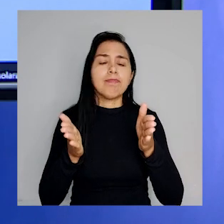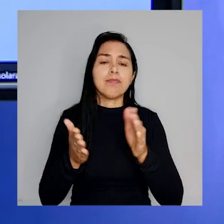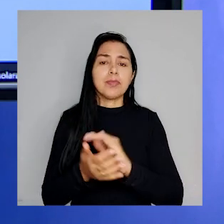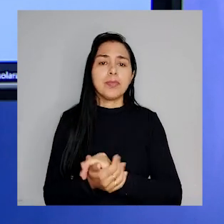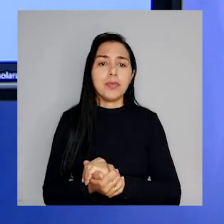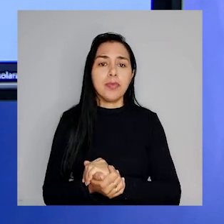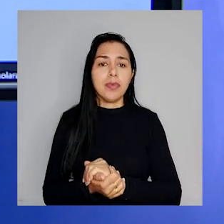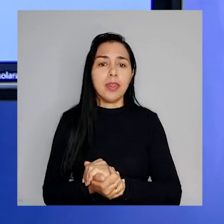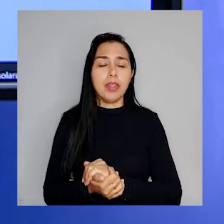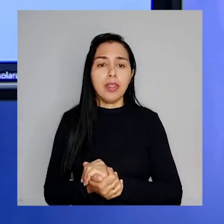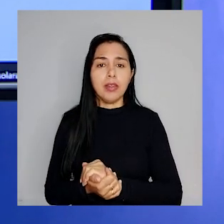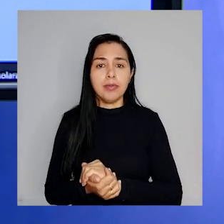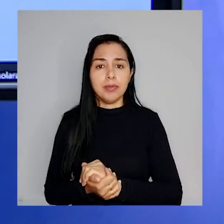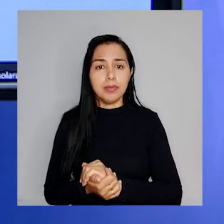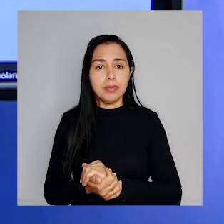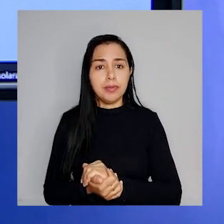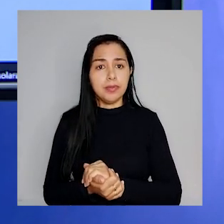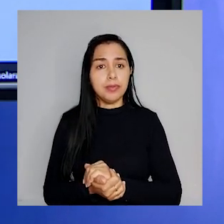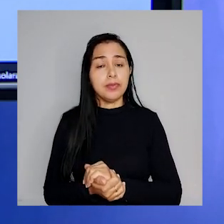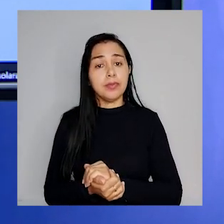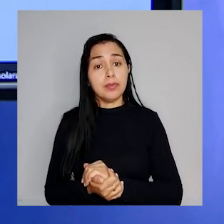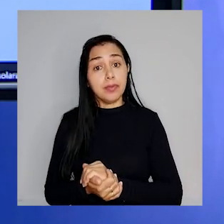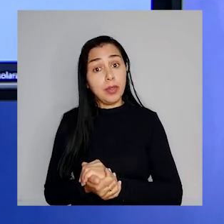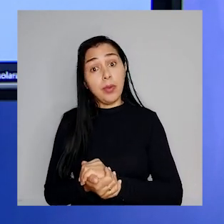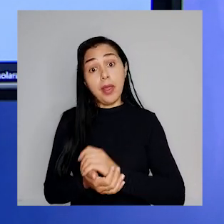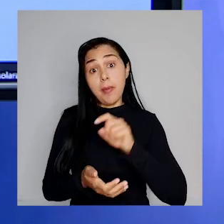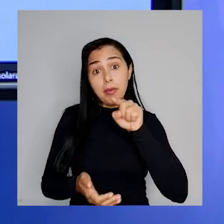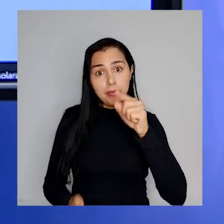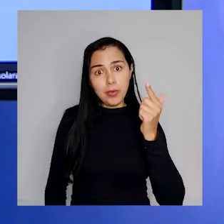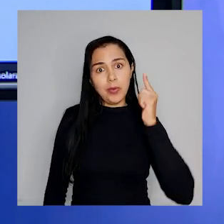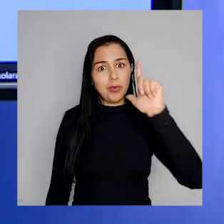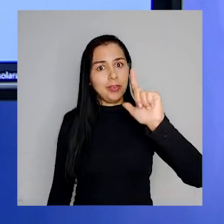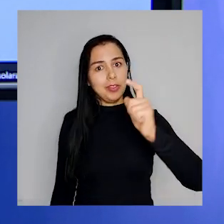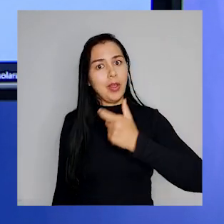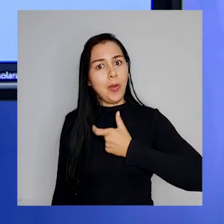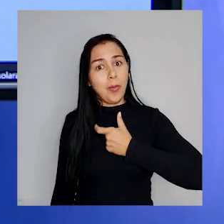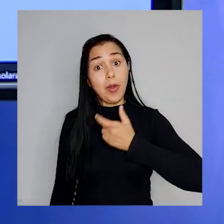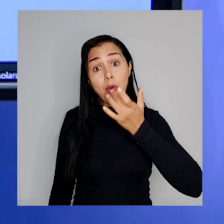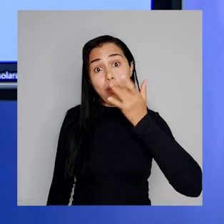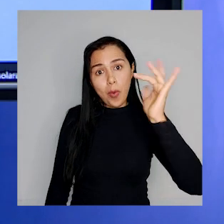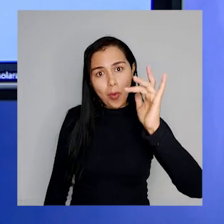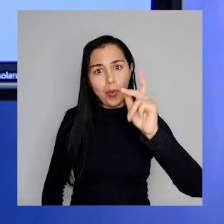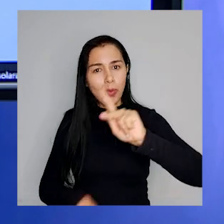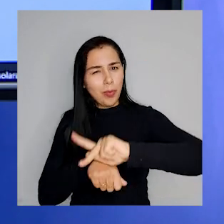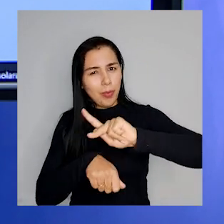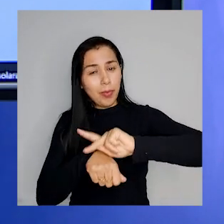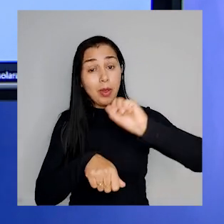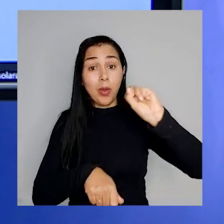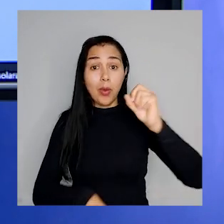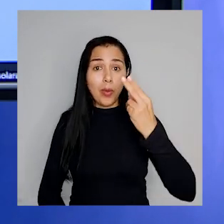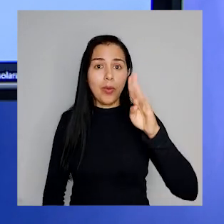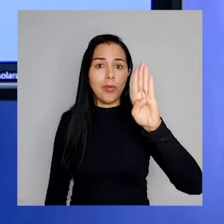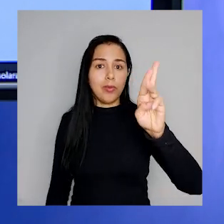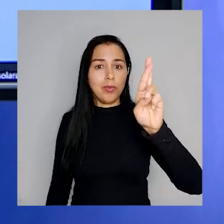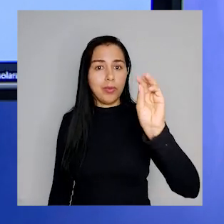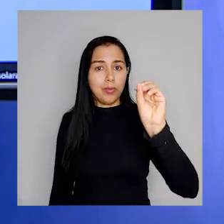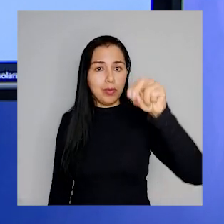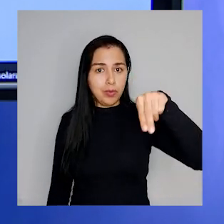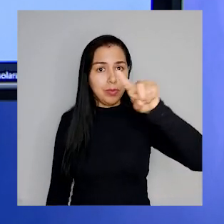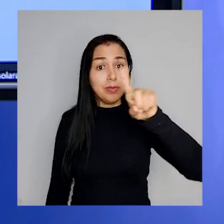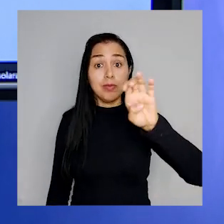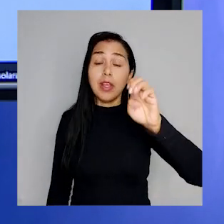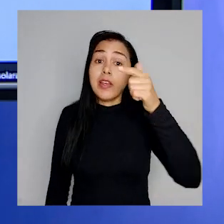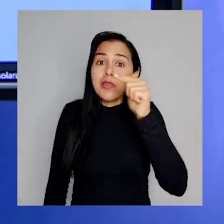notas elas não vão, de certa forma, dizer se você vai alcançar ouro, prata e bronze. Ou seja, não tem